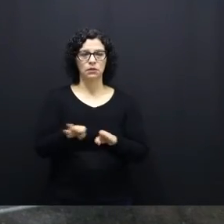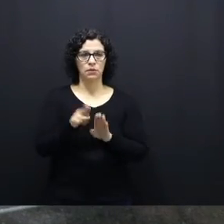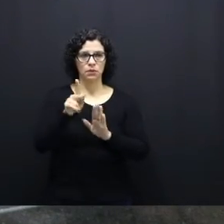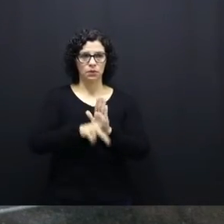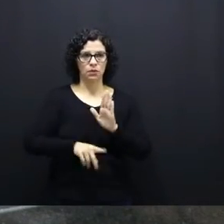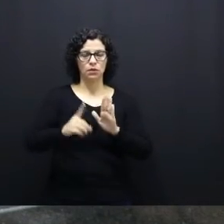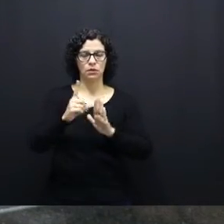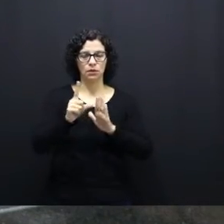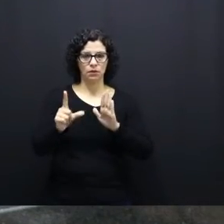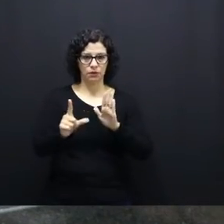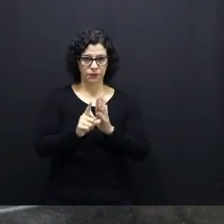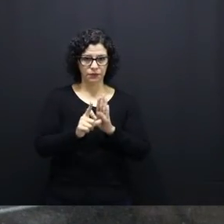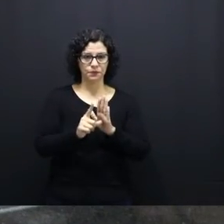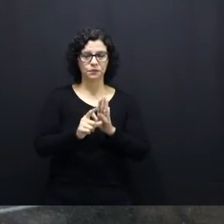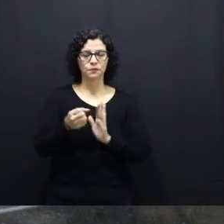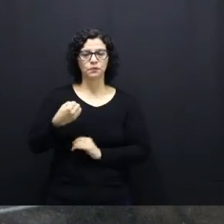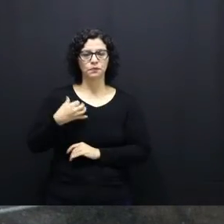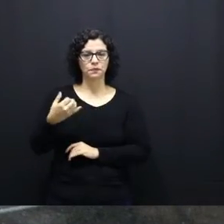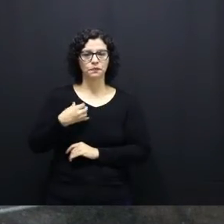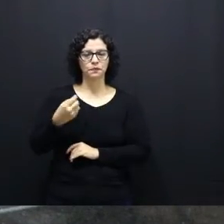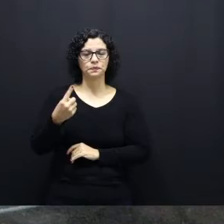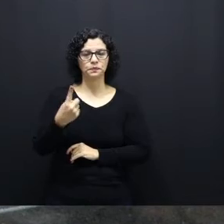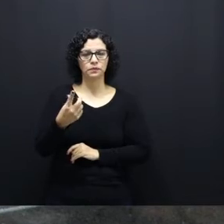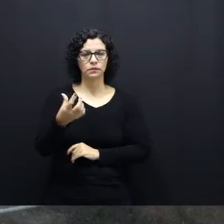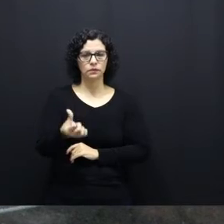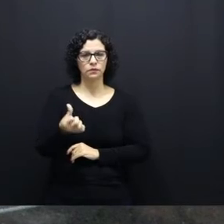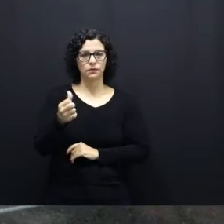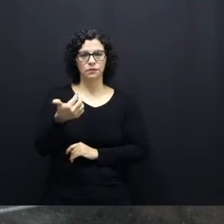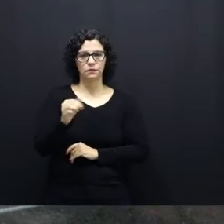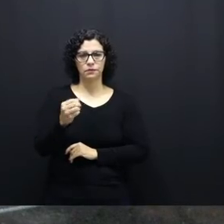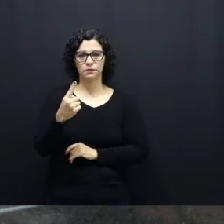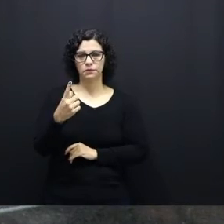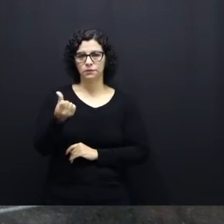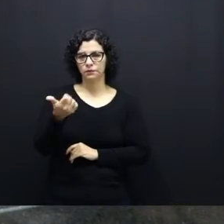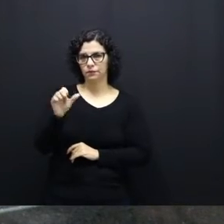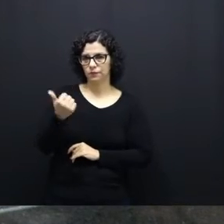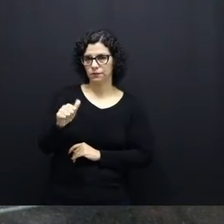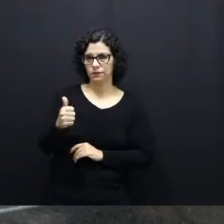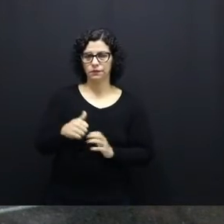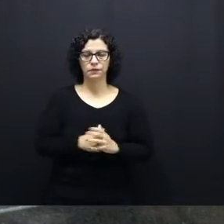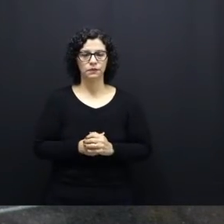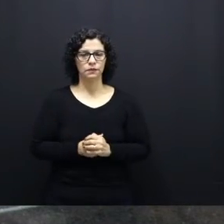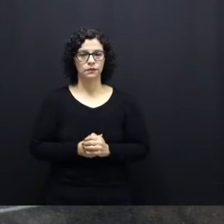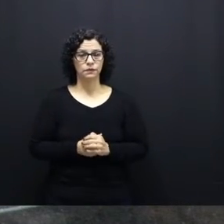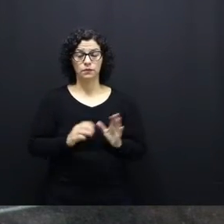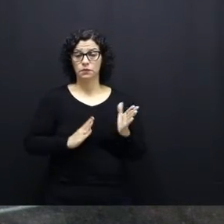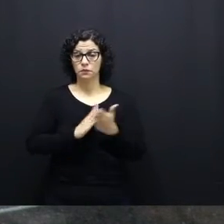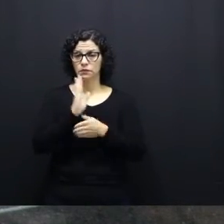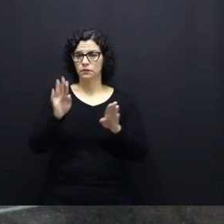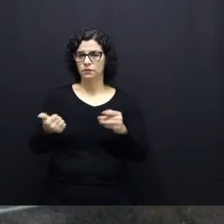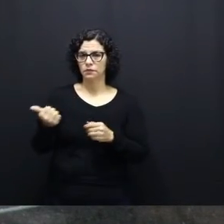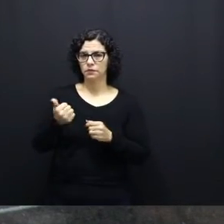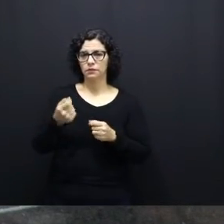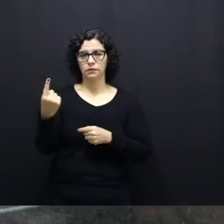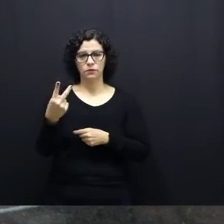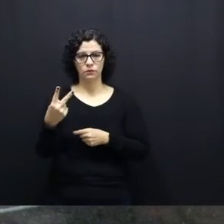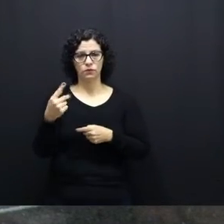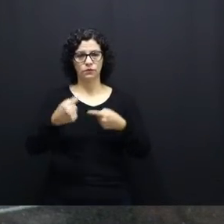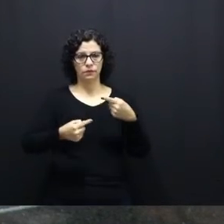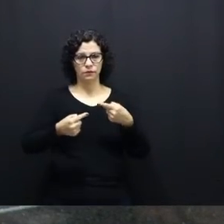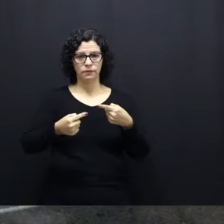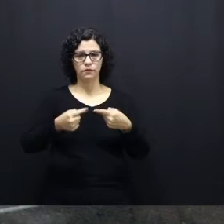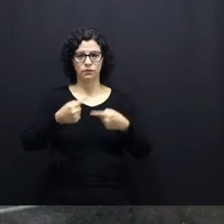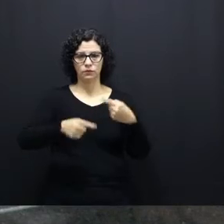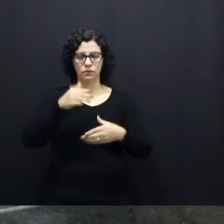os projetos de decreto legislativo os números 1610 e 1611 foi aprovado em primeiro e segundo turno de discussão